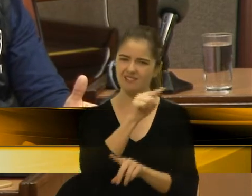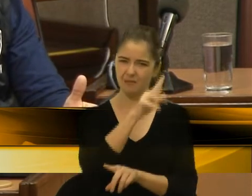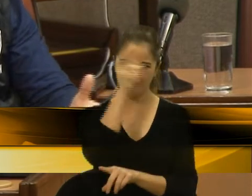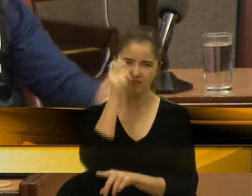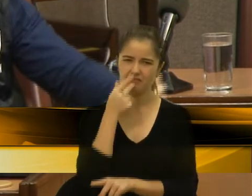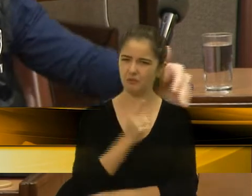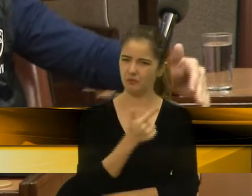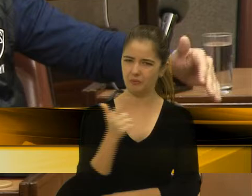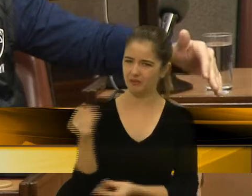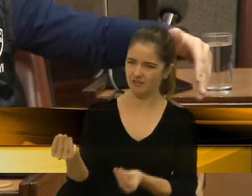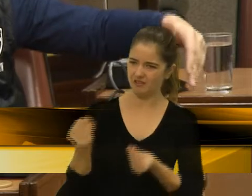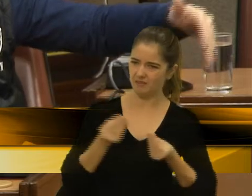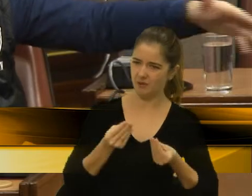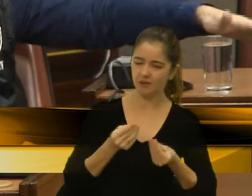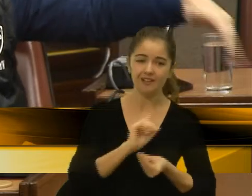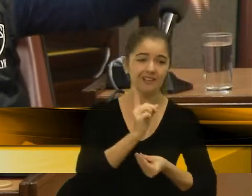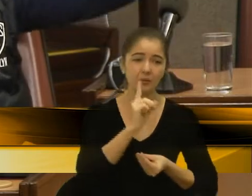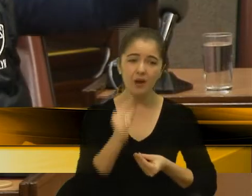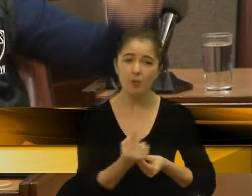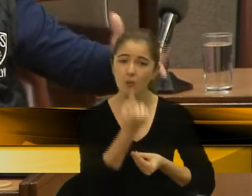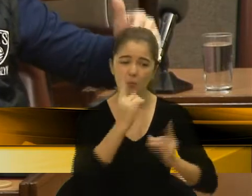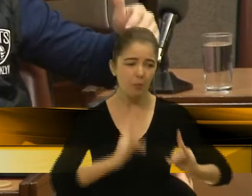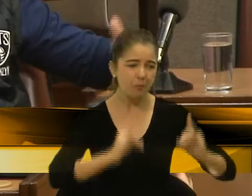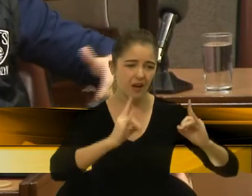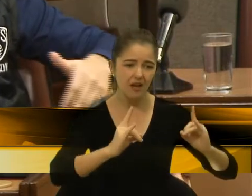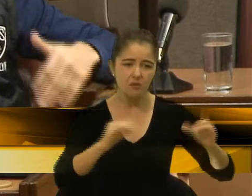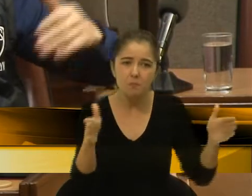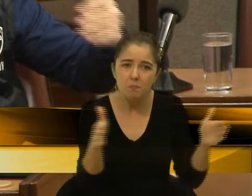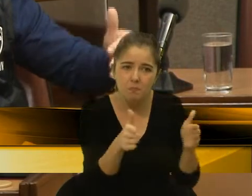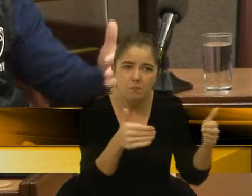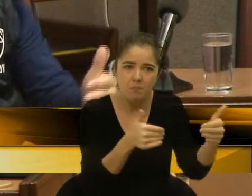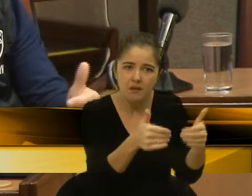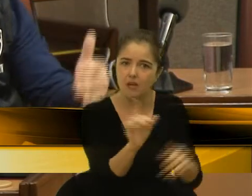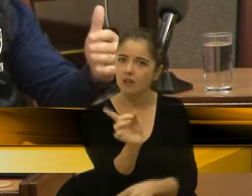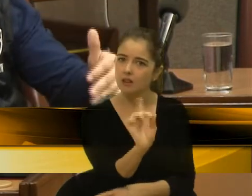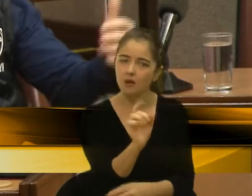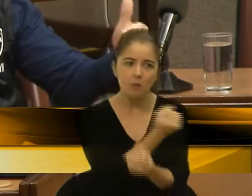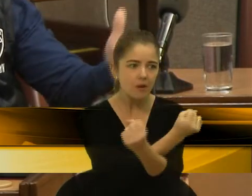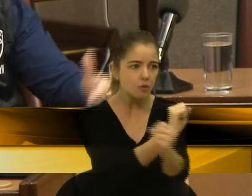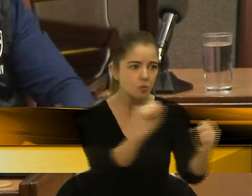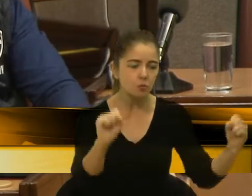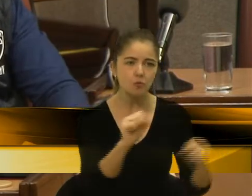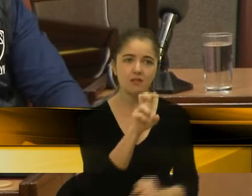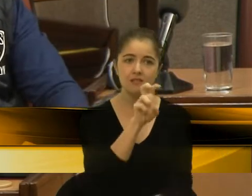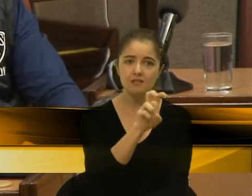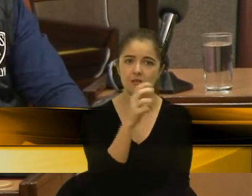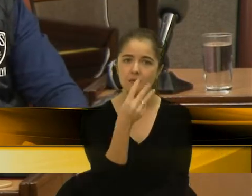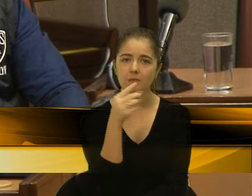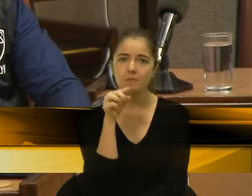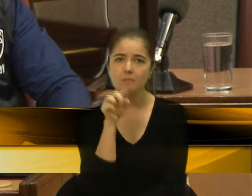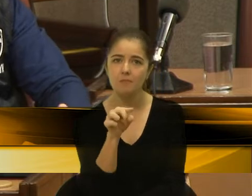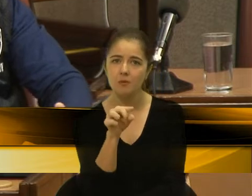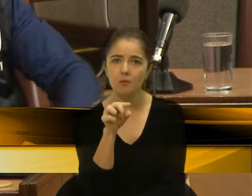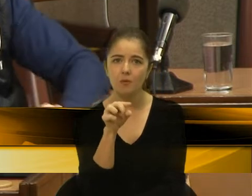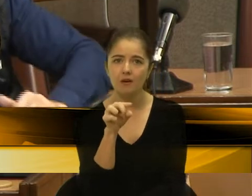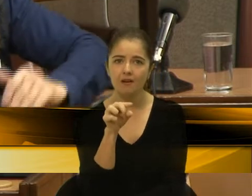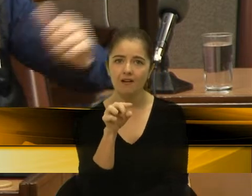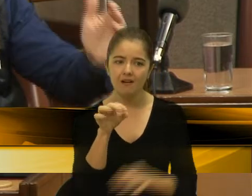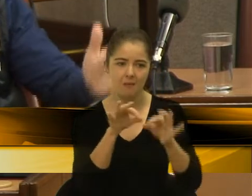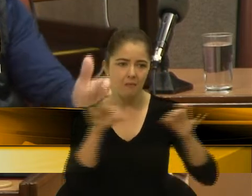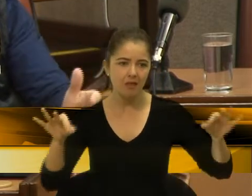falando de um prédiozinho de meio andar, de um andar, nós estamos falando de uma grande estrutura de 53 mil metros quadrados, que poderia ser um